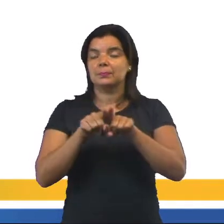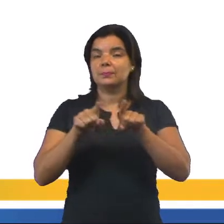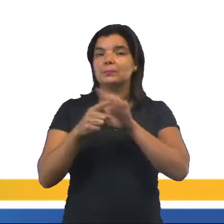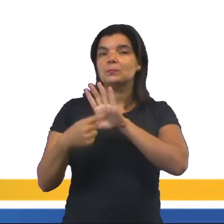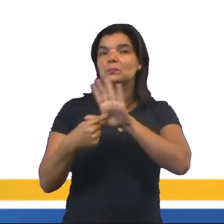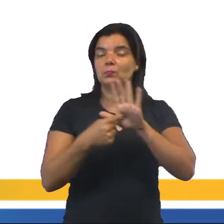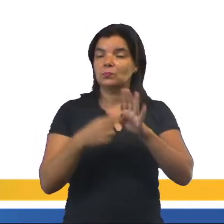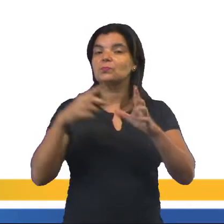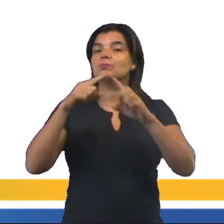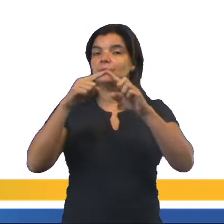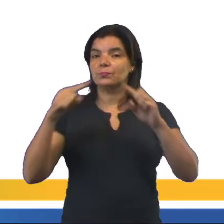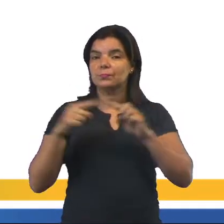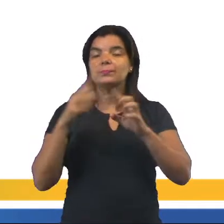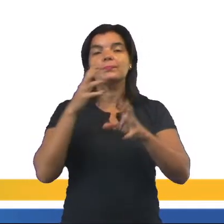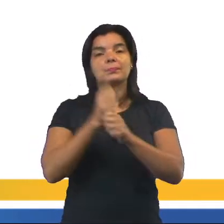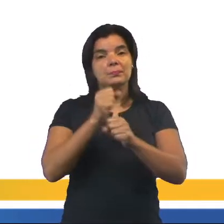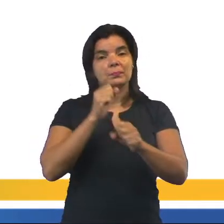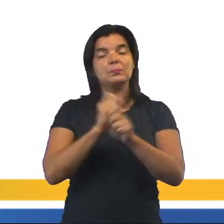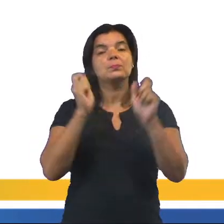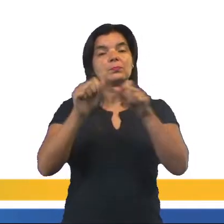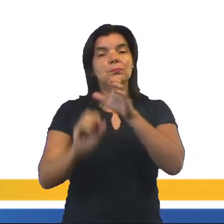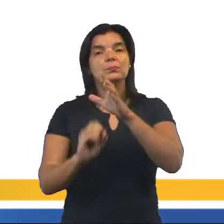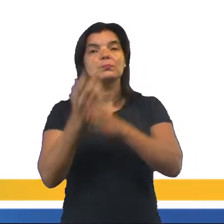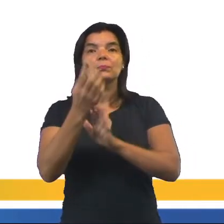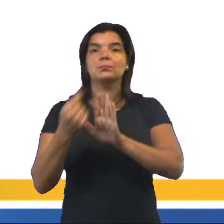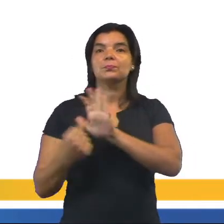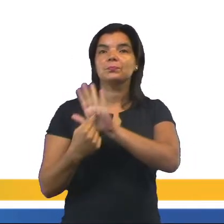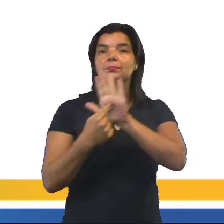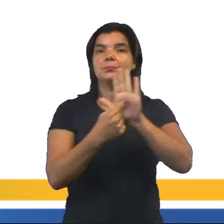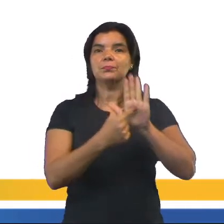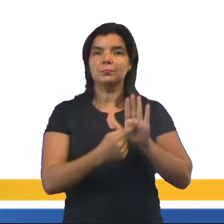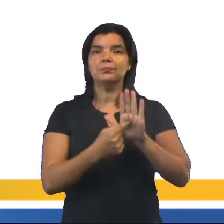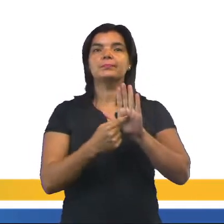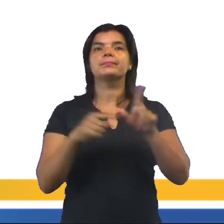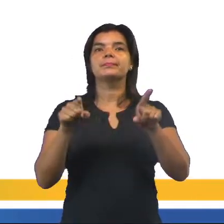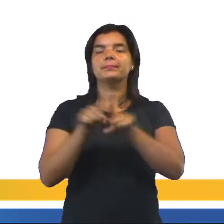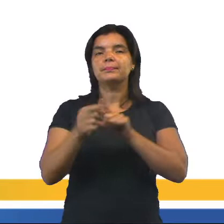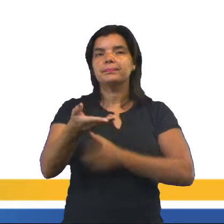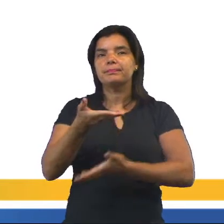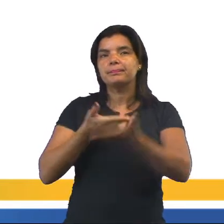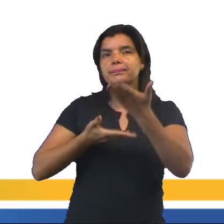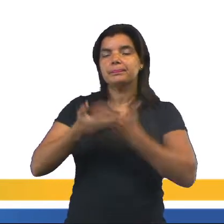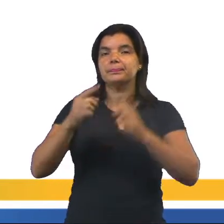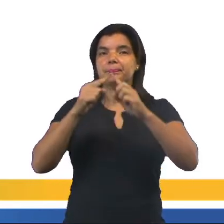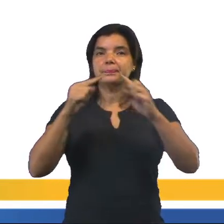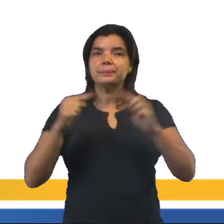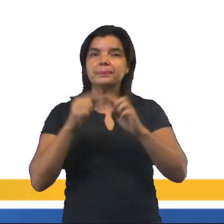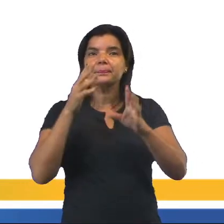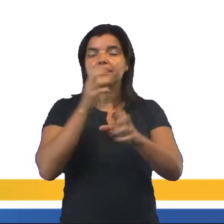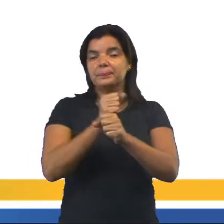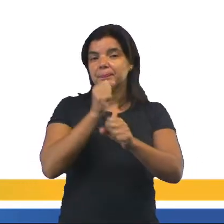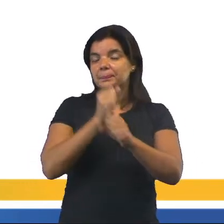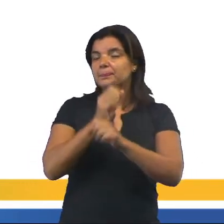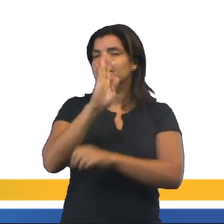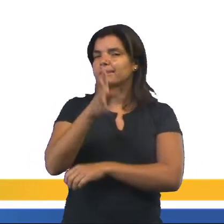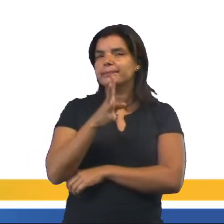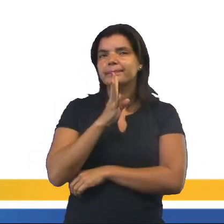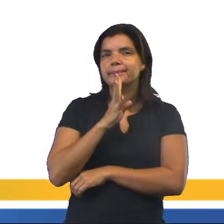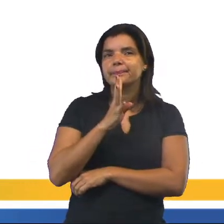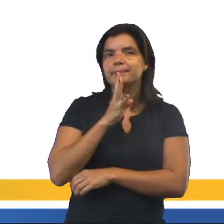trigonométricas pode ser realizada pela demonstração através das relações trigonométricas